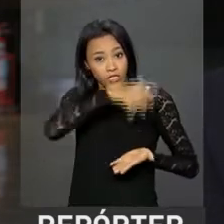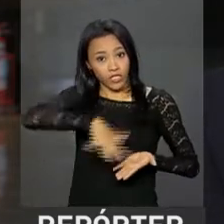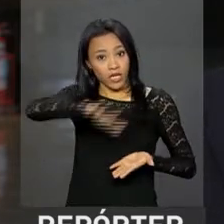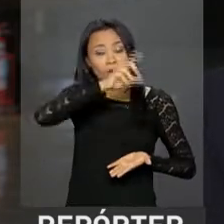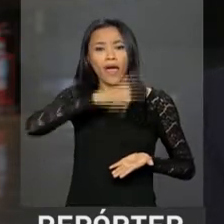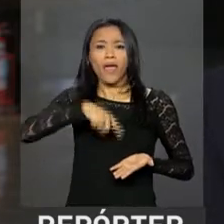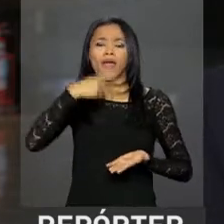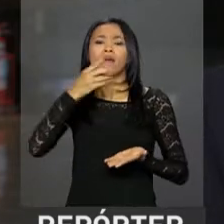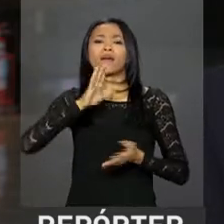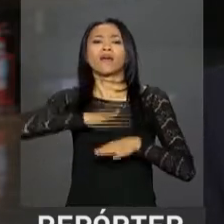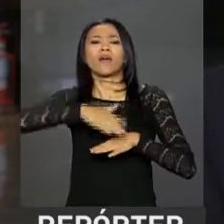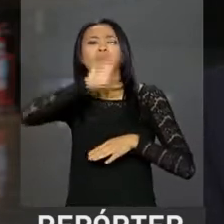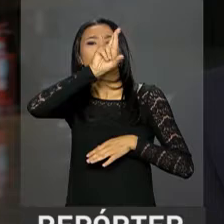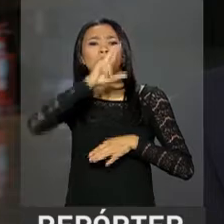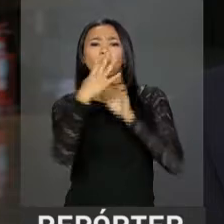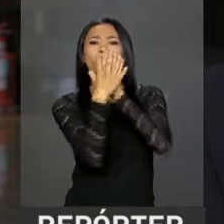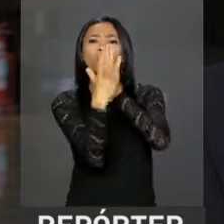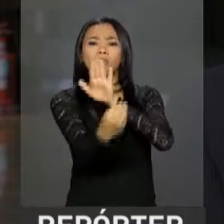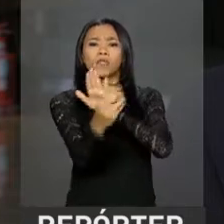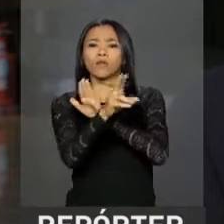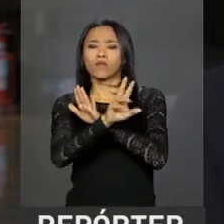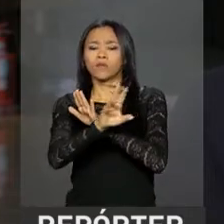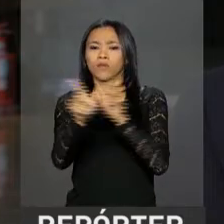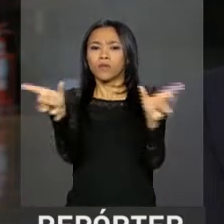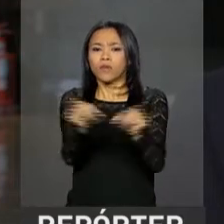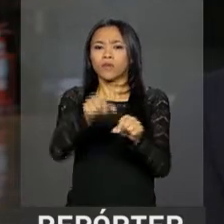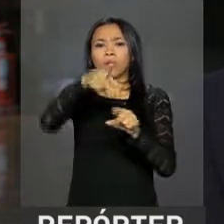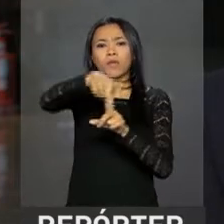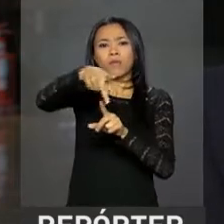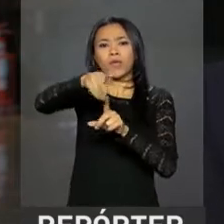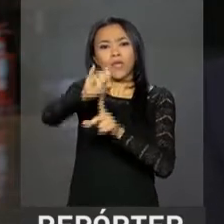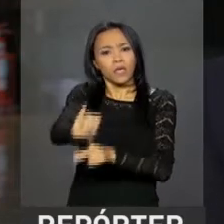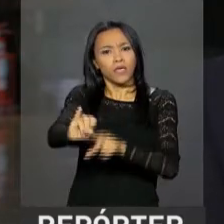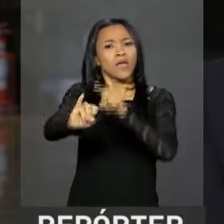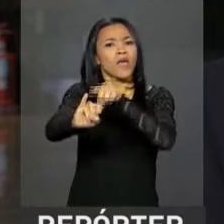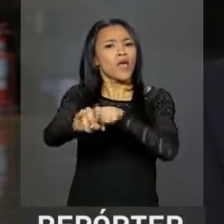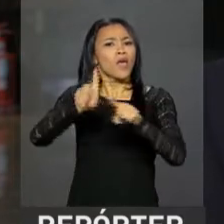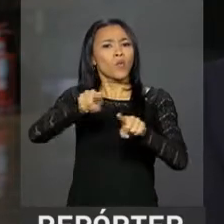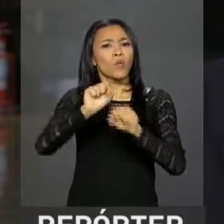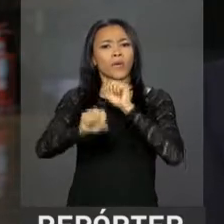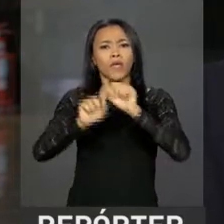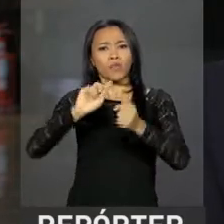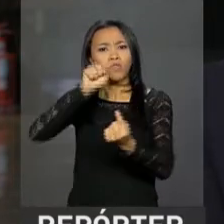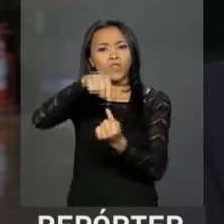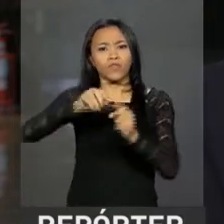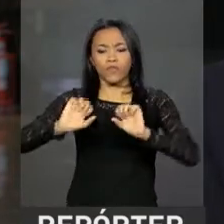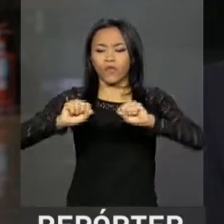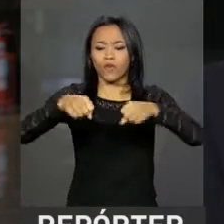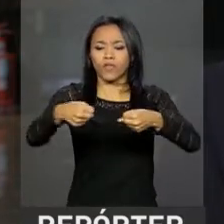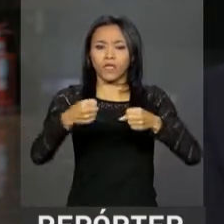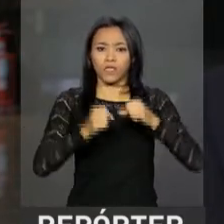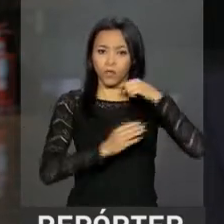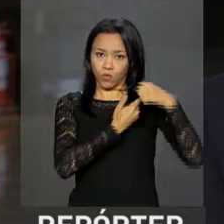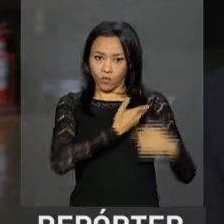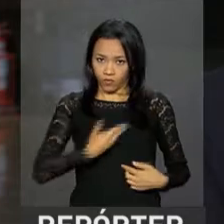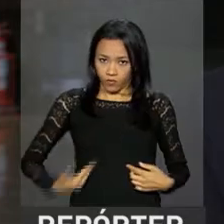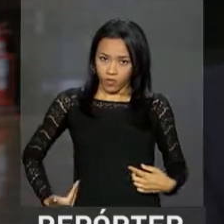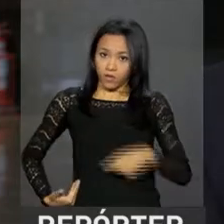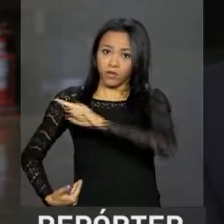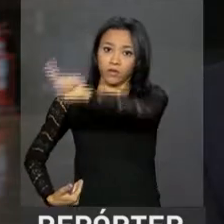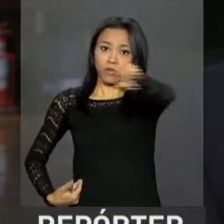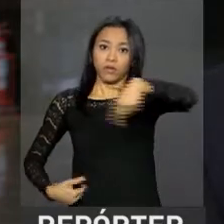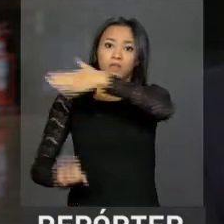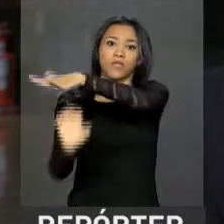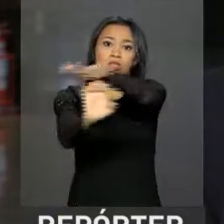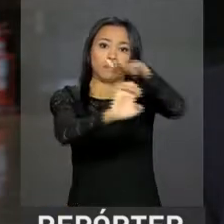programa de parceria de investimento que foi criado para fortalecer a relação entre o estado ea iniciativa privada as melhorias para o país